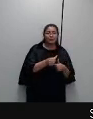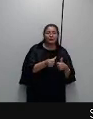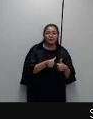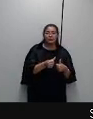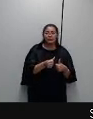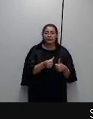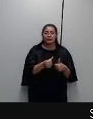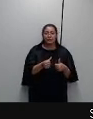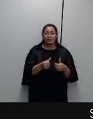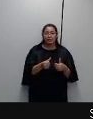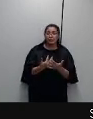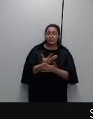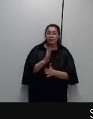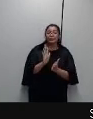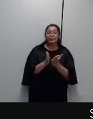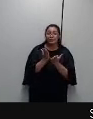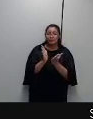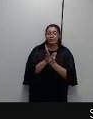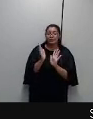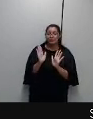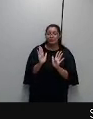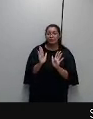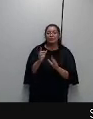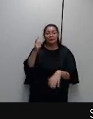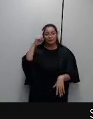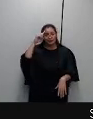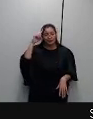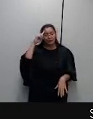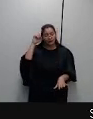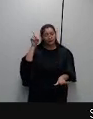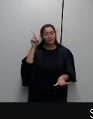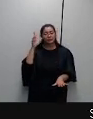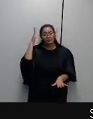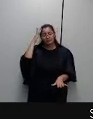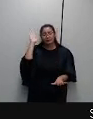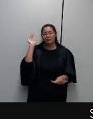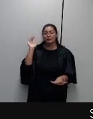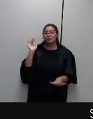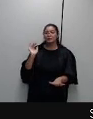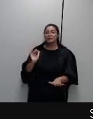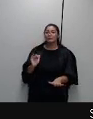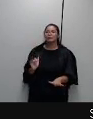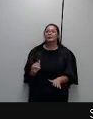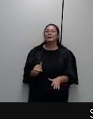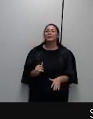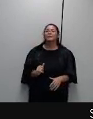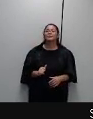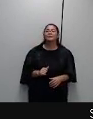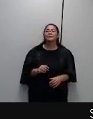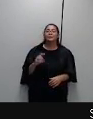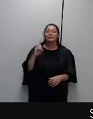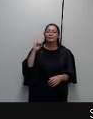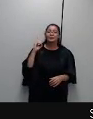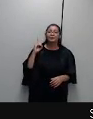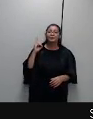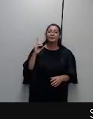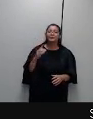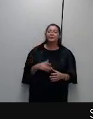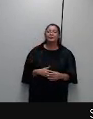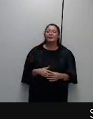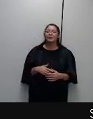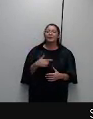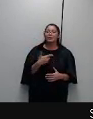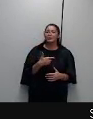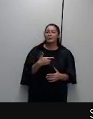natureza precária igual tinha ciência o o cartório o delegado Claro é e segundo porque